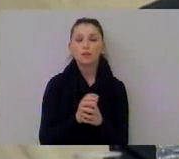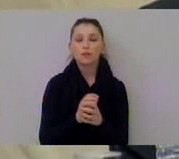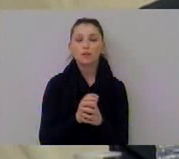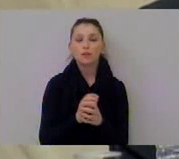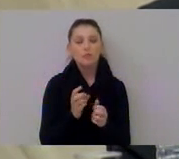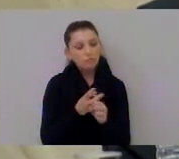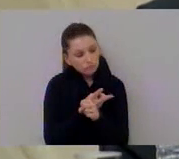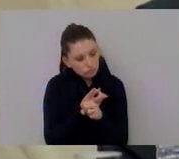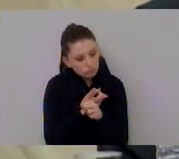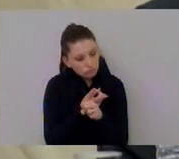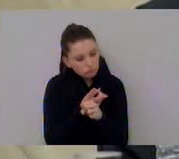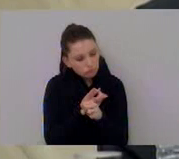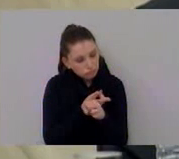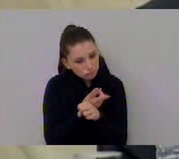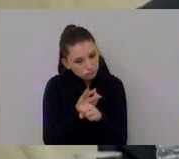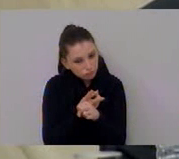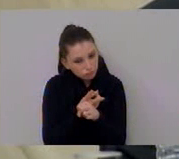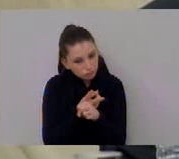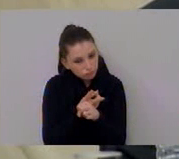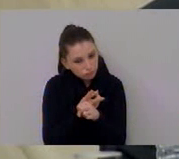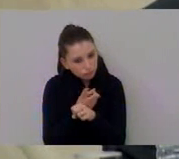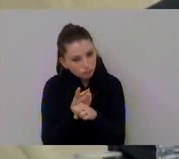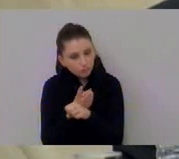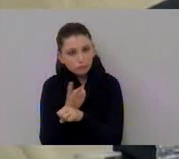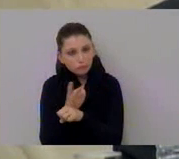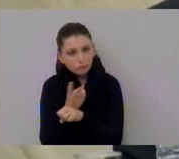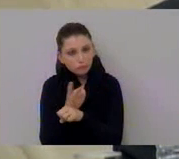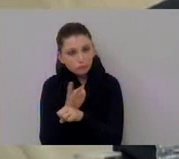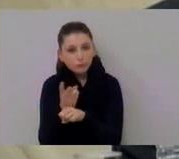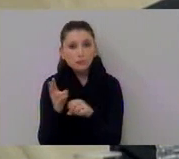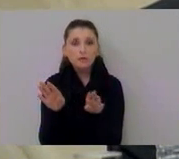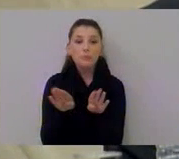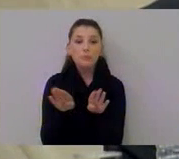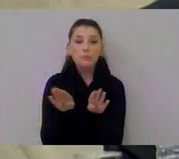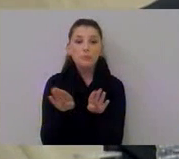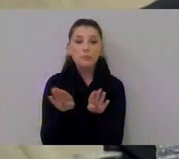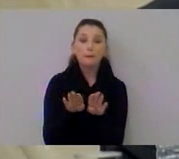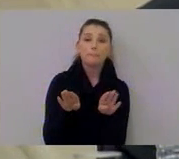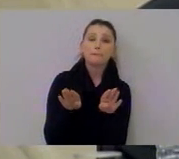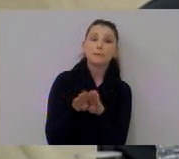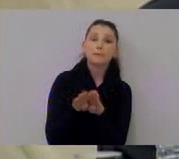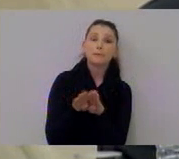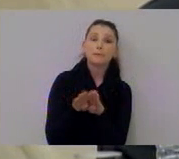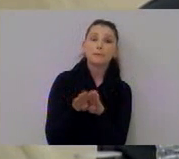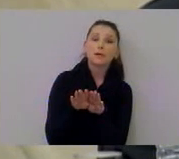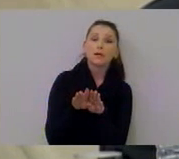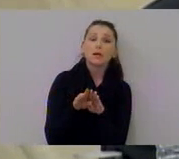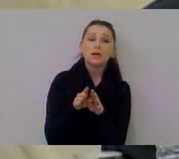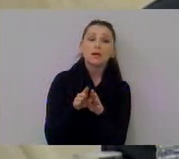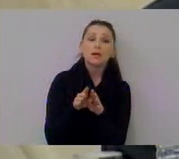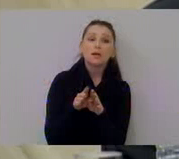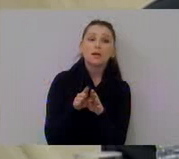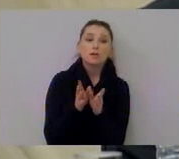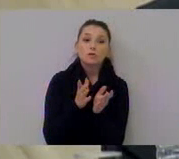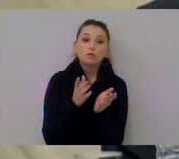fiscalização e notificação dos proprietários dos terrenos baldios